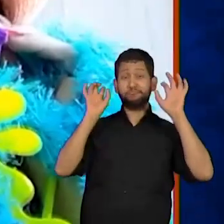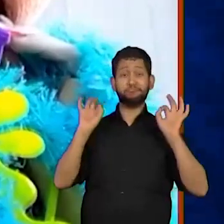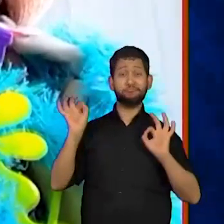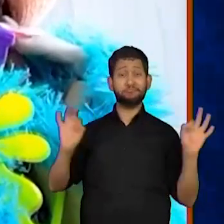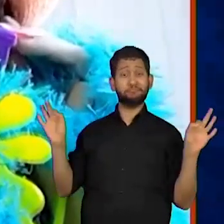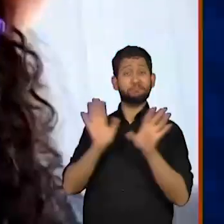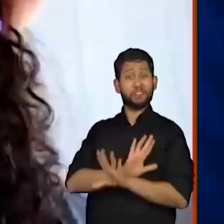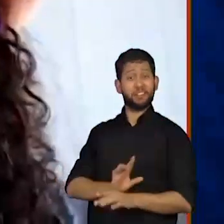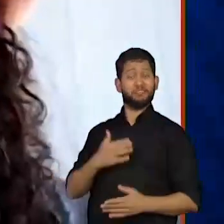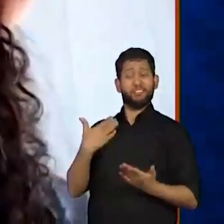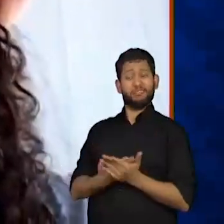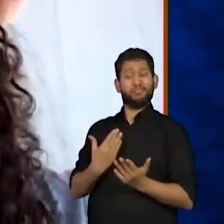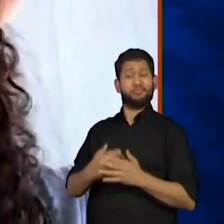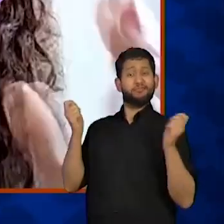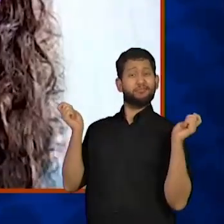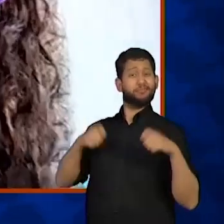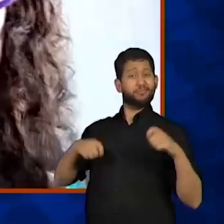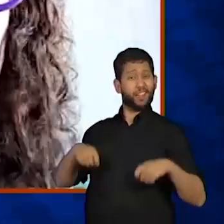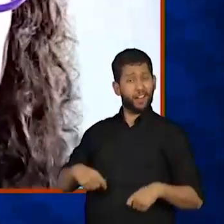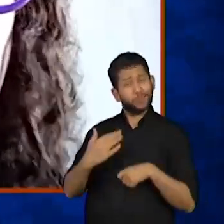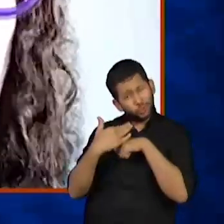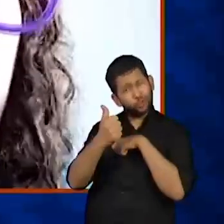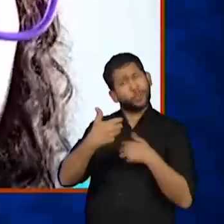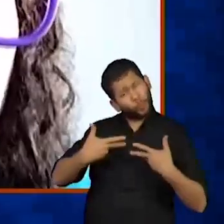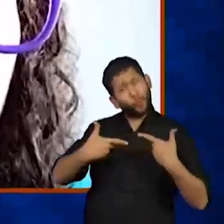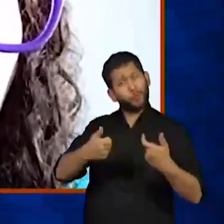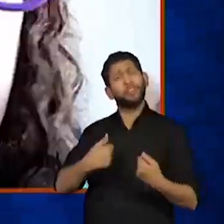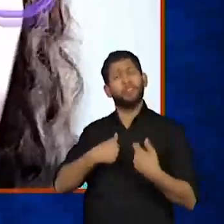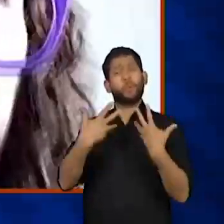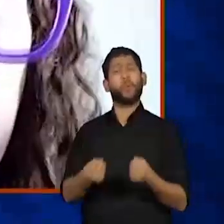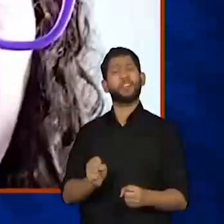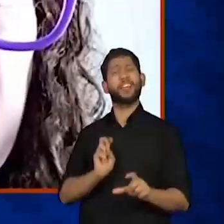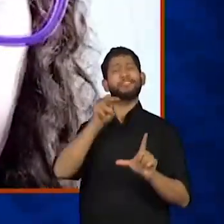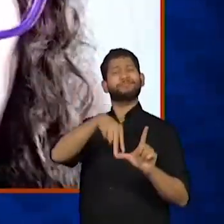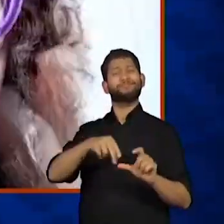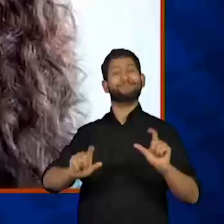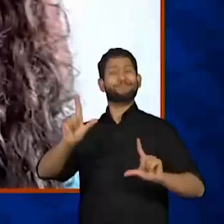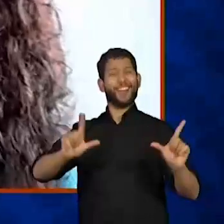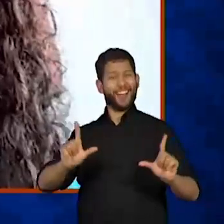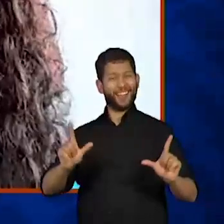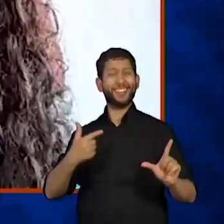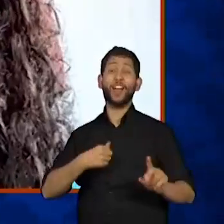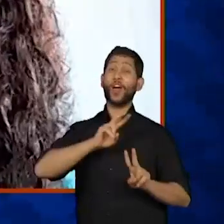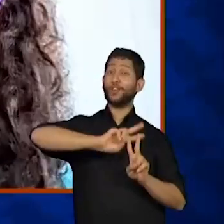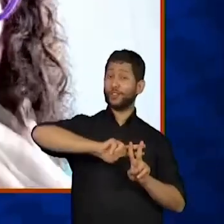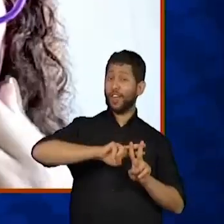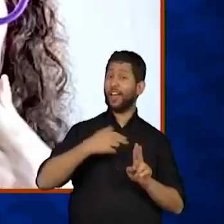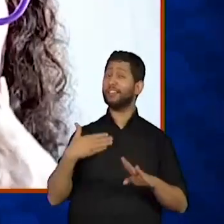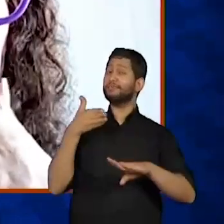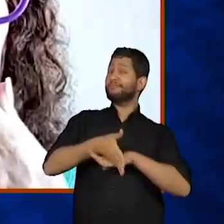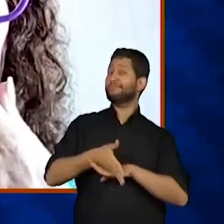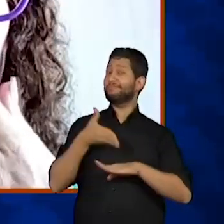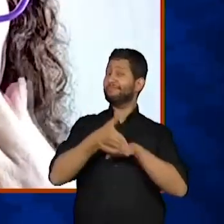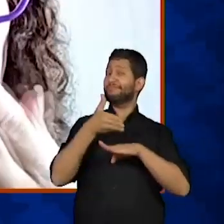adereços, eu já estou escolhendo o meu look. Chama, chama, chama que eu vou. Professora Nilza no Centro de Mídia.